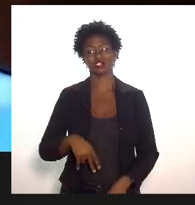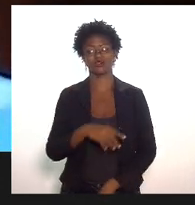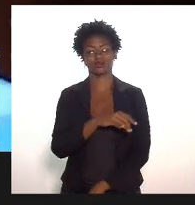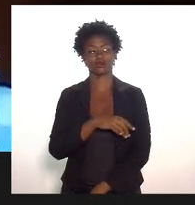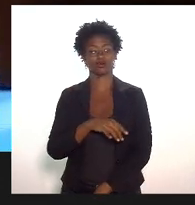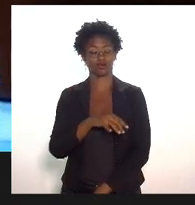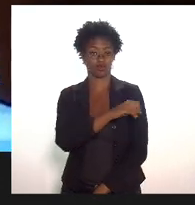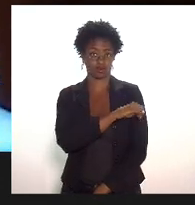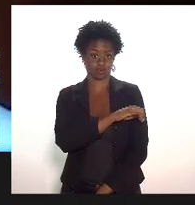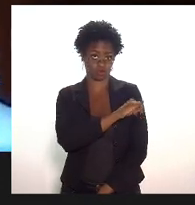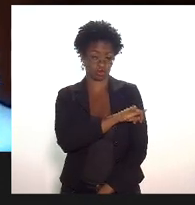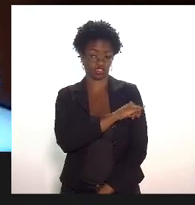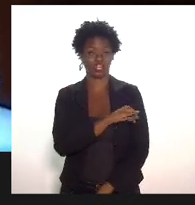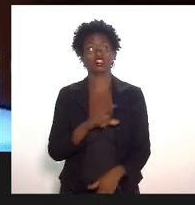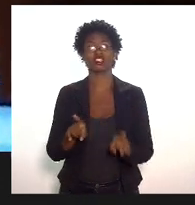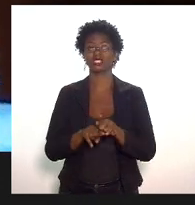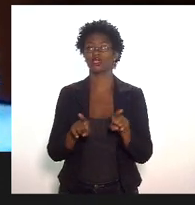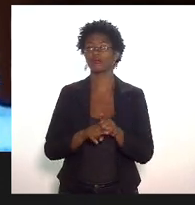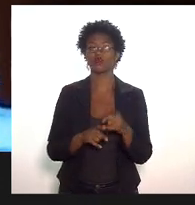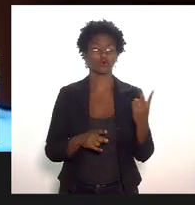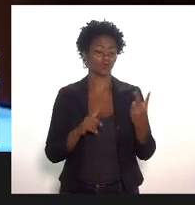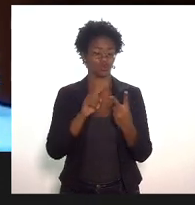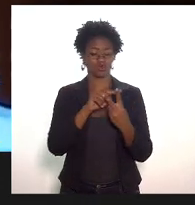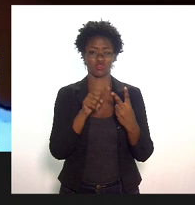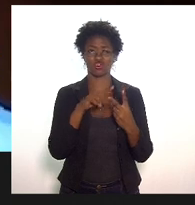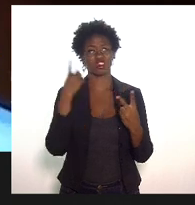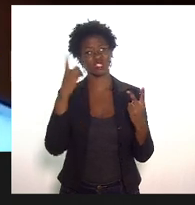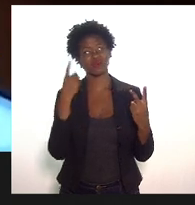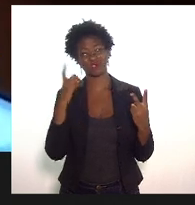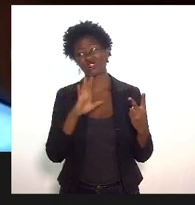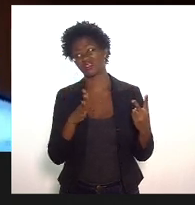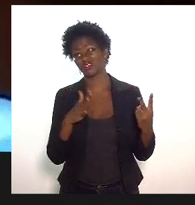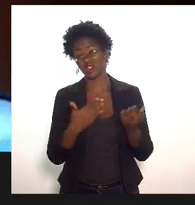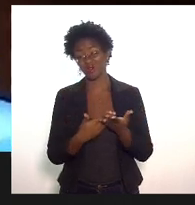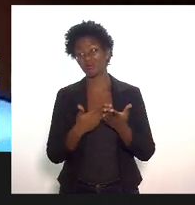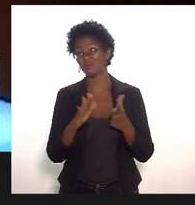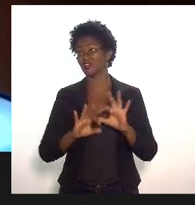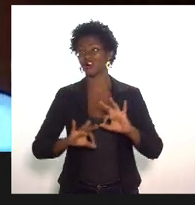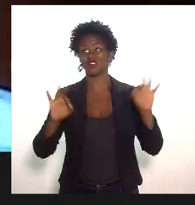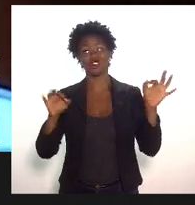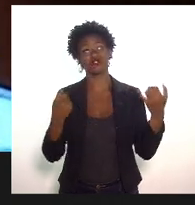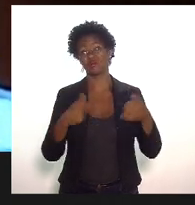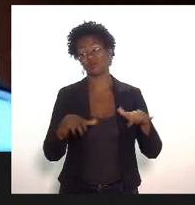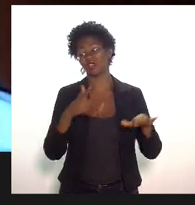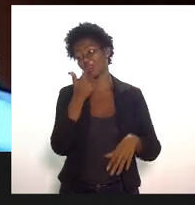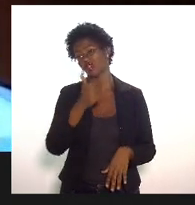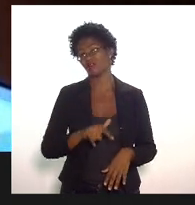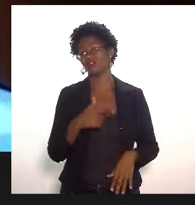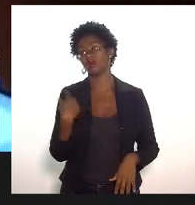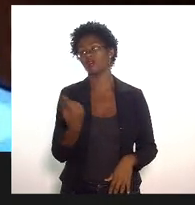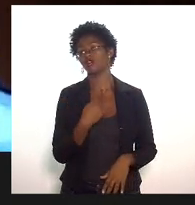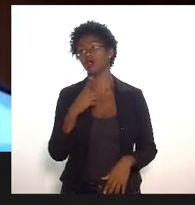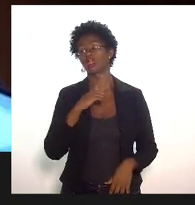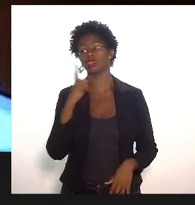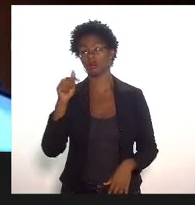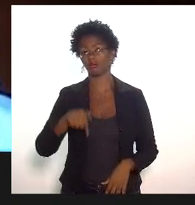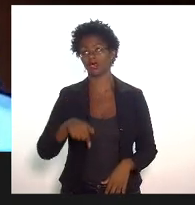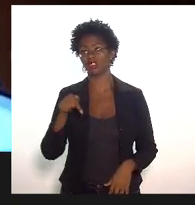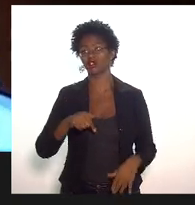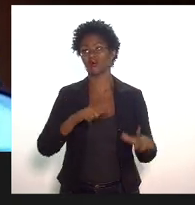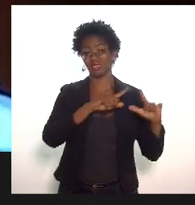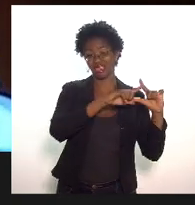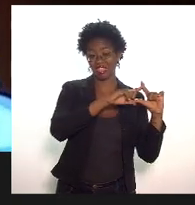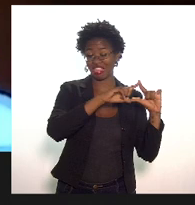Peixoto e o Rubens já fizeram uma boa introdução que eu não preciso repetir. Aqui nós temos, senador, uma larga